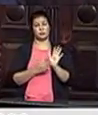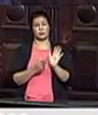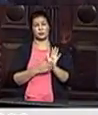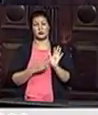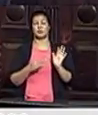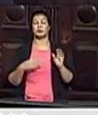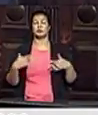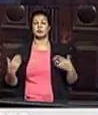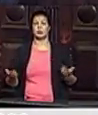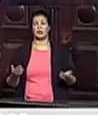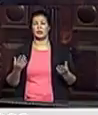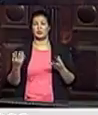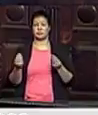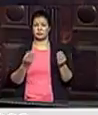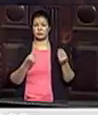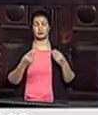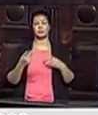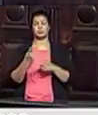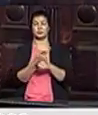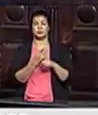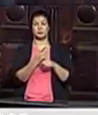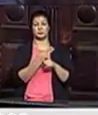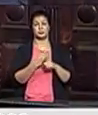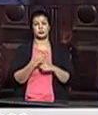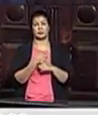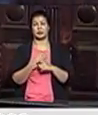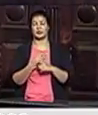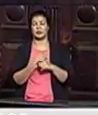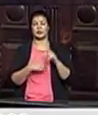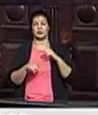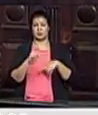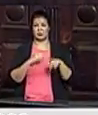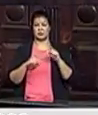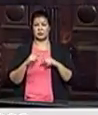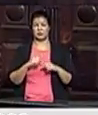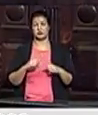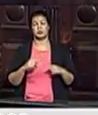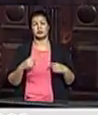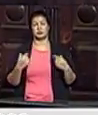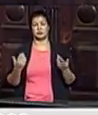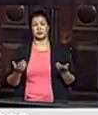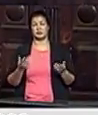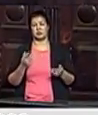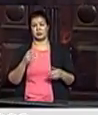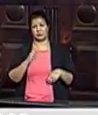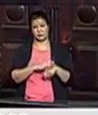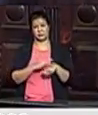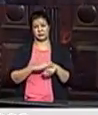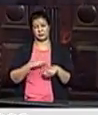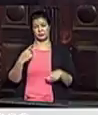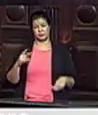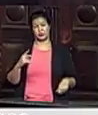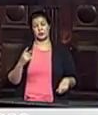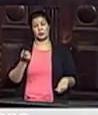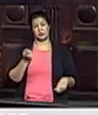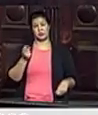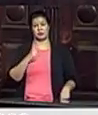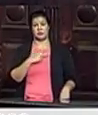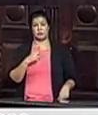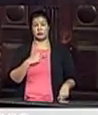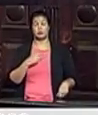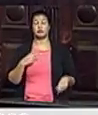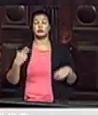e aí muitos buscarão a alternativa de complementação de sua previdência através da previdência privada. Portanto, a reforma